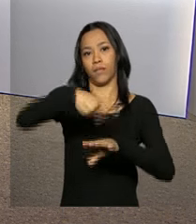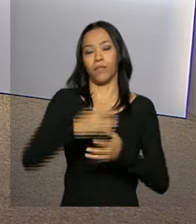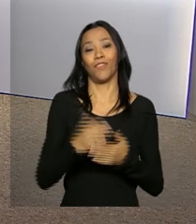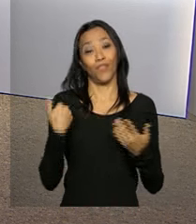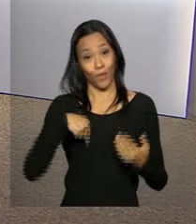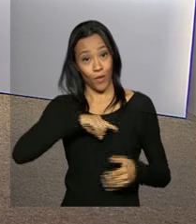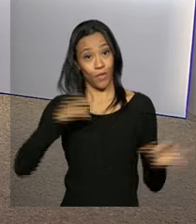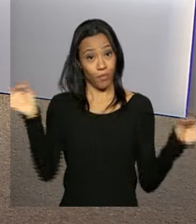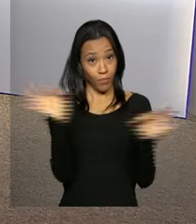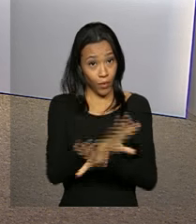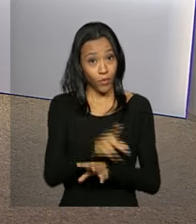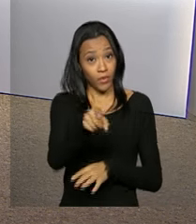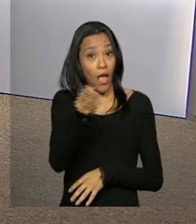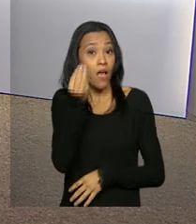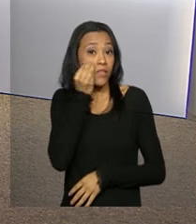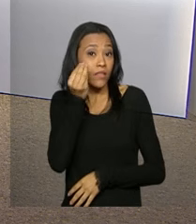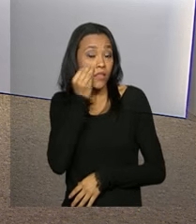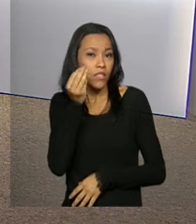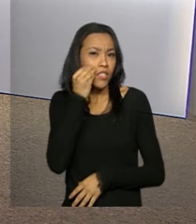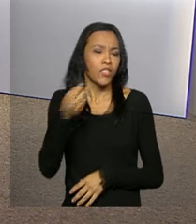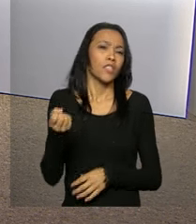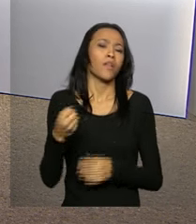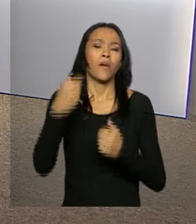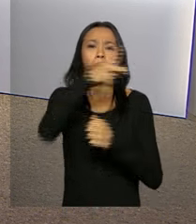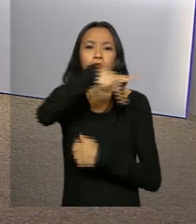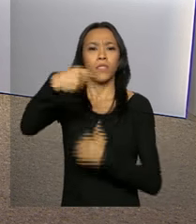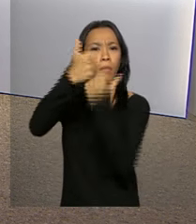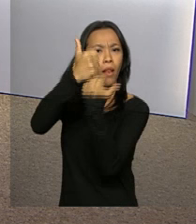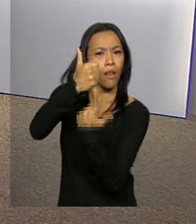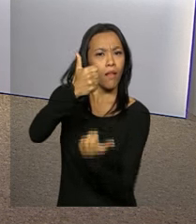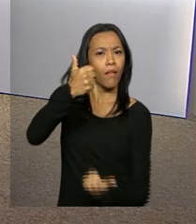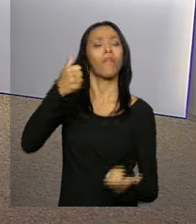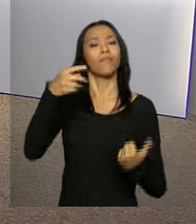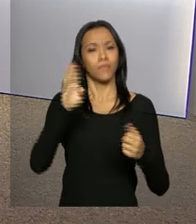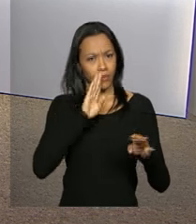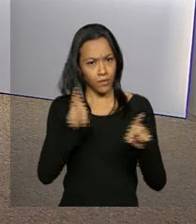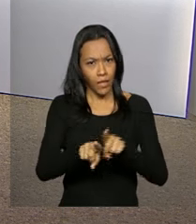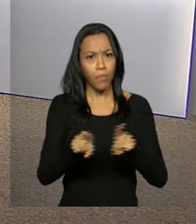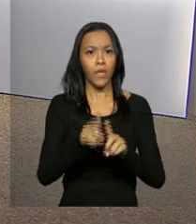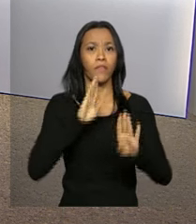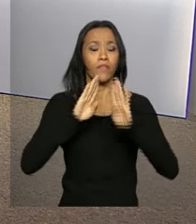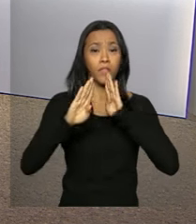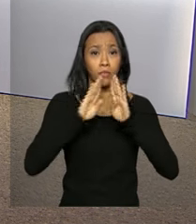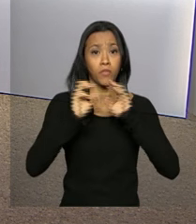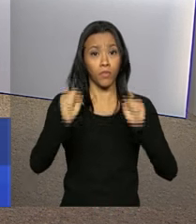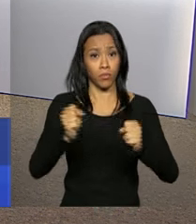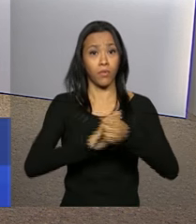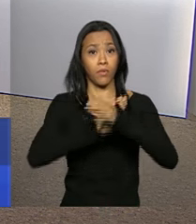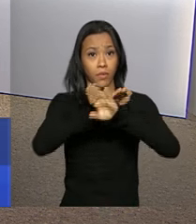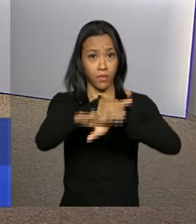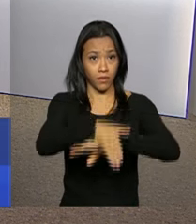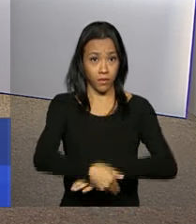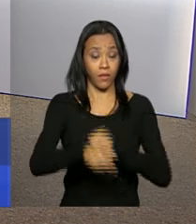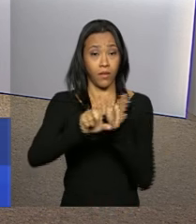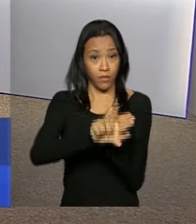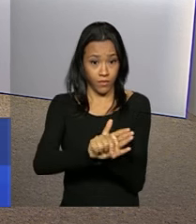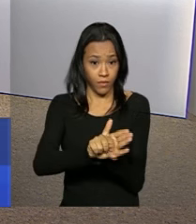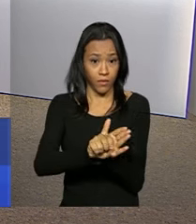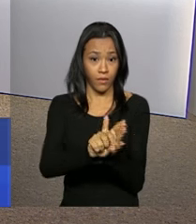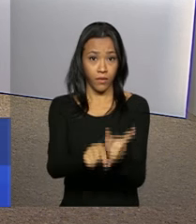ficamos por aqui acompanha as novidades do executivo Federal também em nossas redes sociais twitter.com